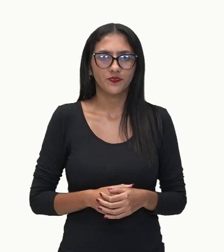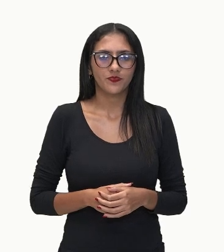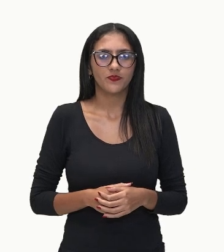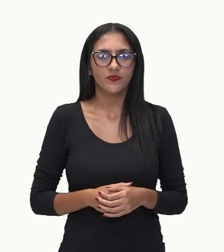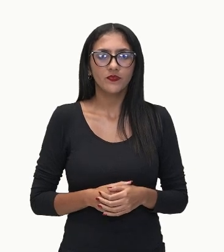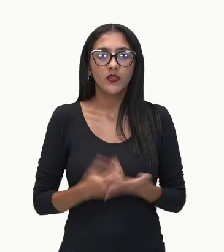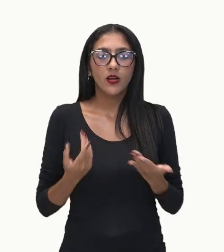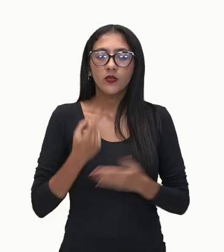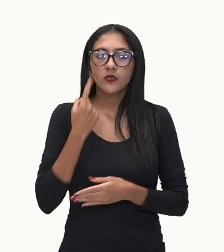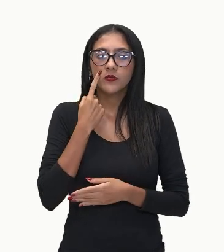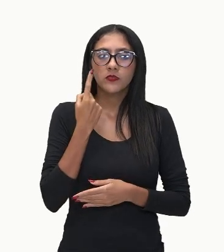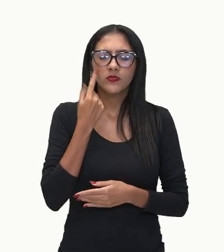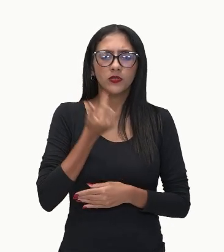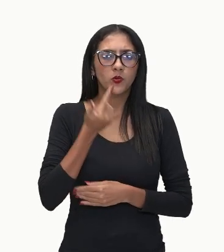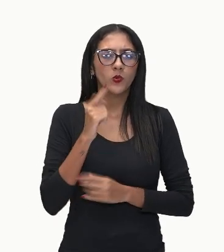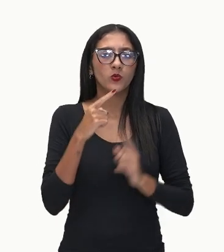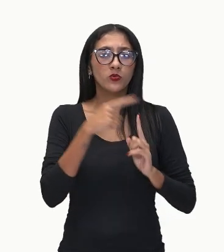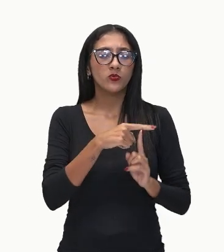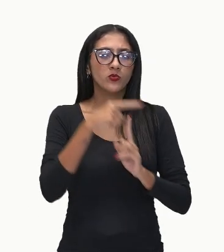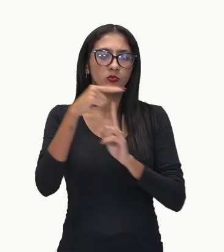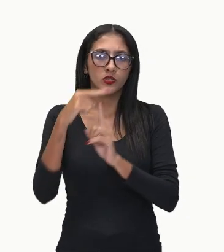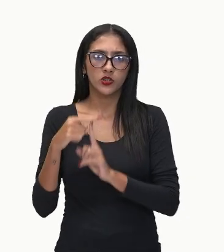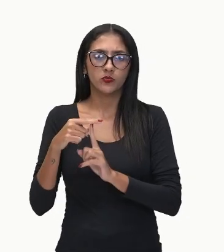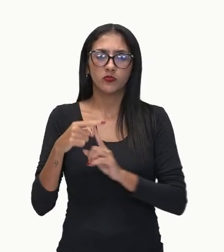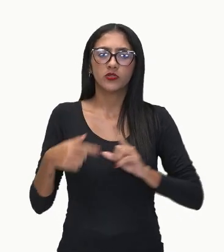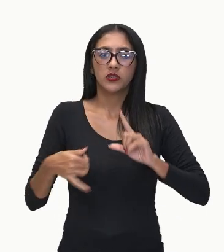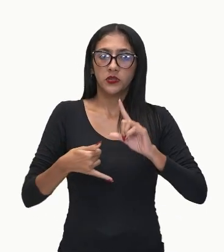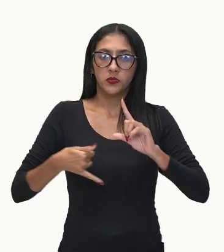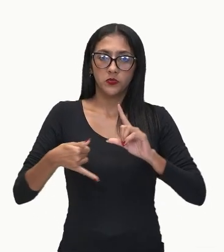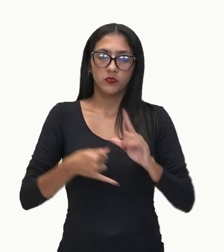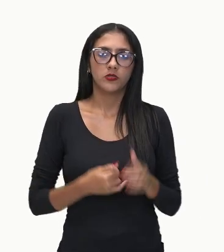Aqui nós temos um outro tipo de lipídios, que são os